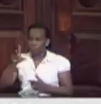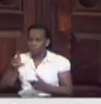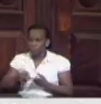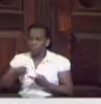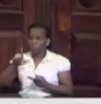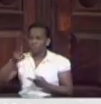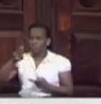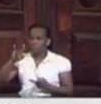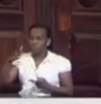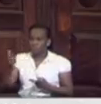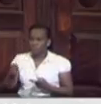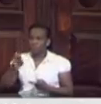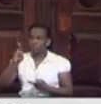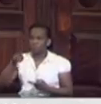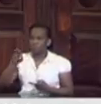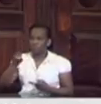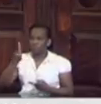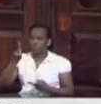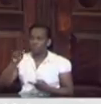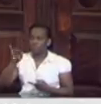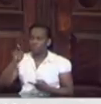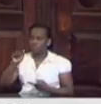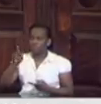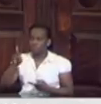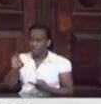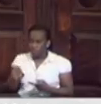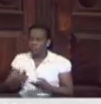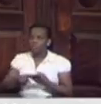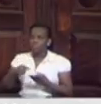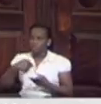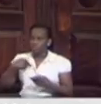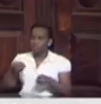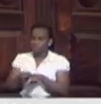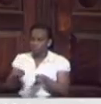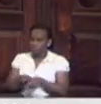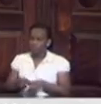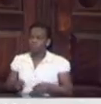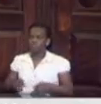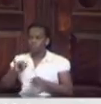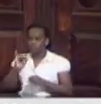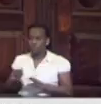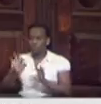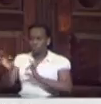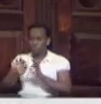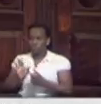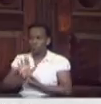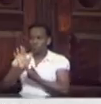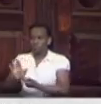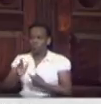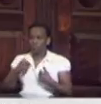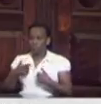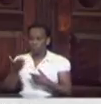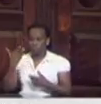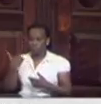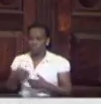deputada Lucinha, e partilhada por mim, no aproveitamento de um projeto por mim apresentado.